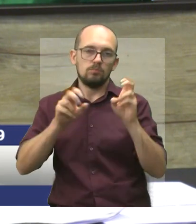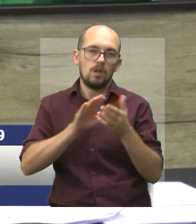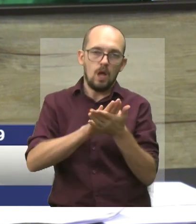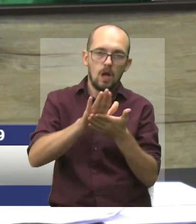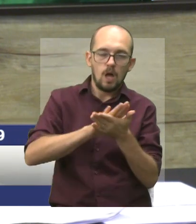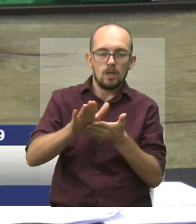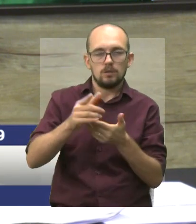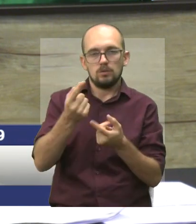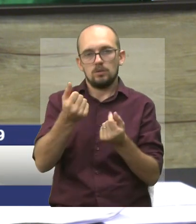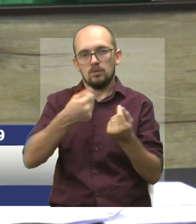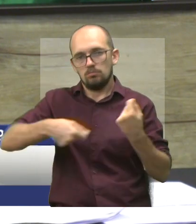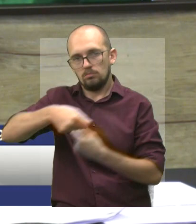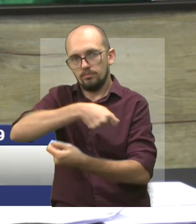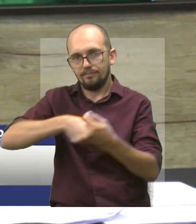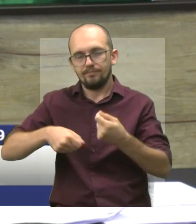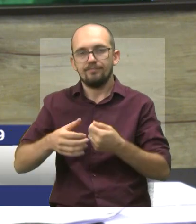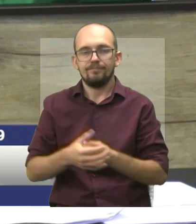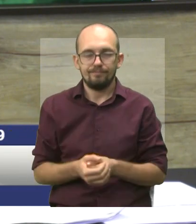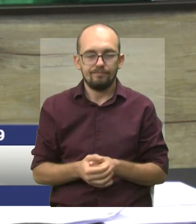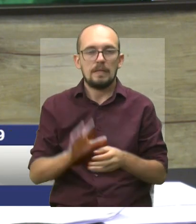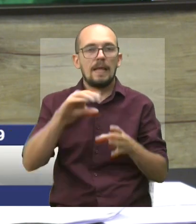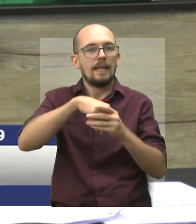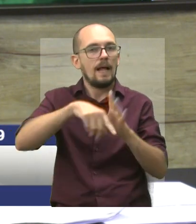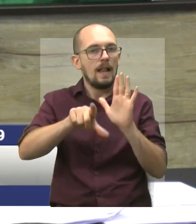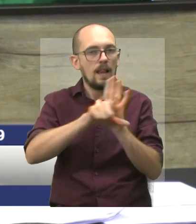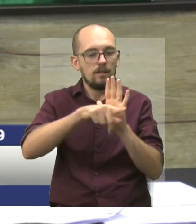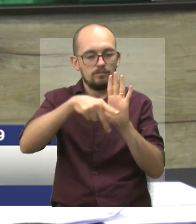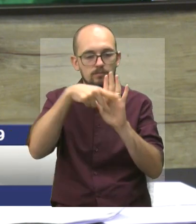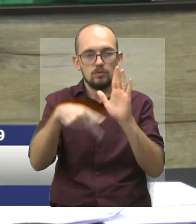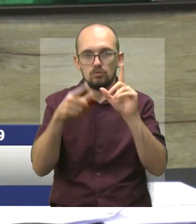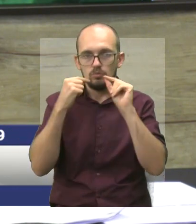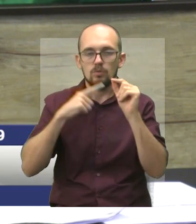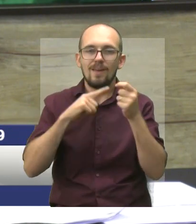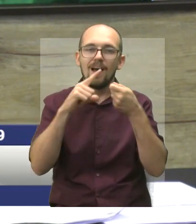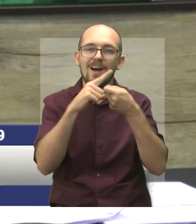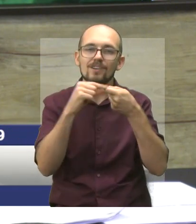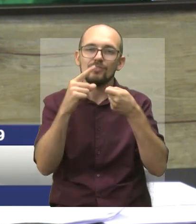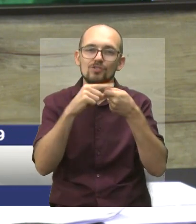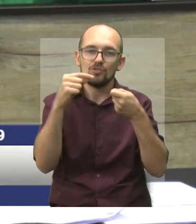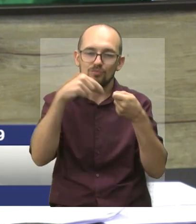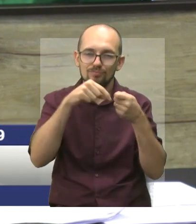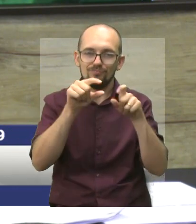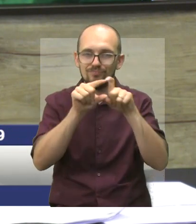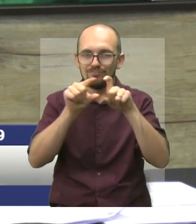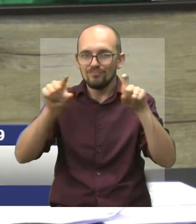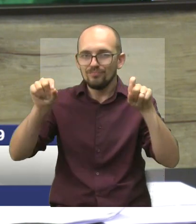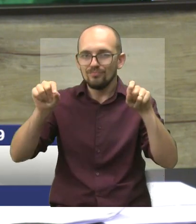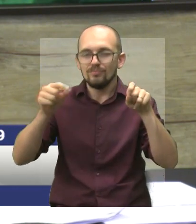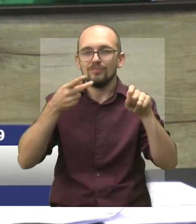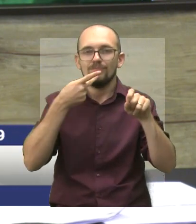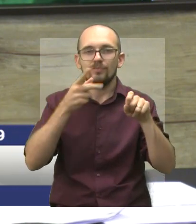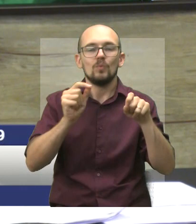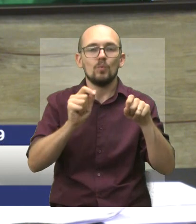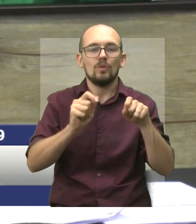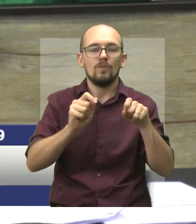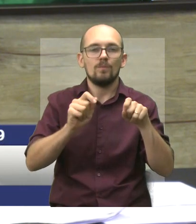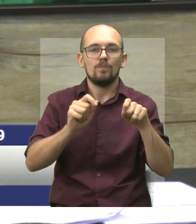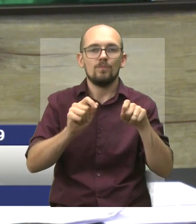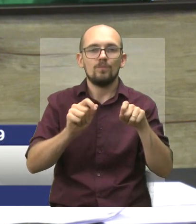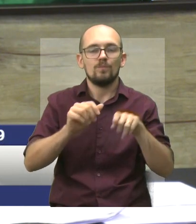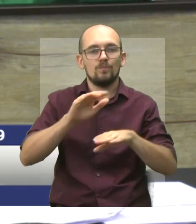Conforme o artigo da Lei Orgânica Municipal, ela diz, né, que compete